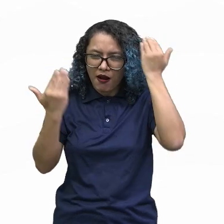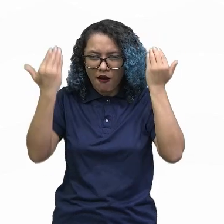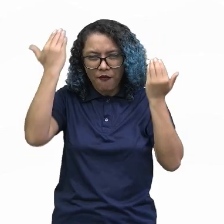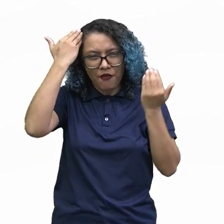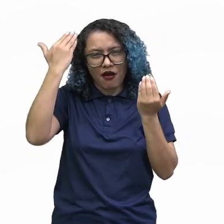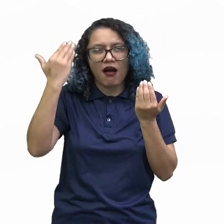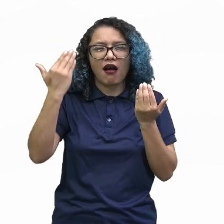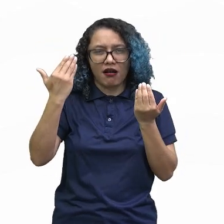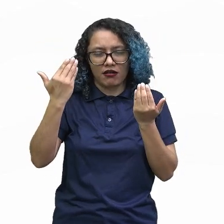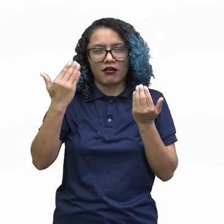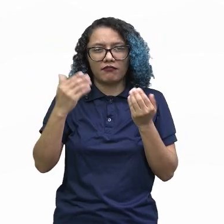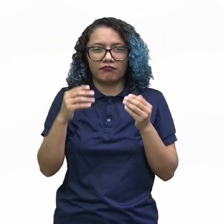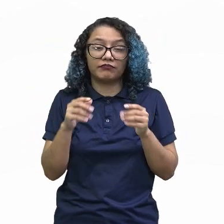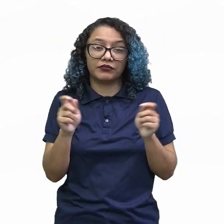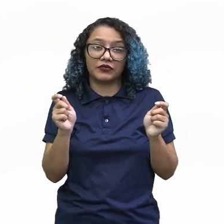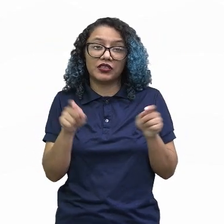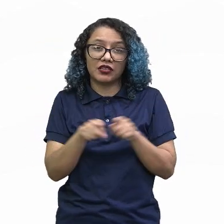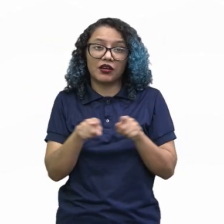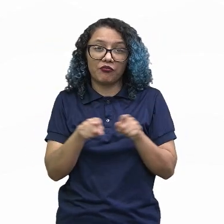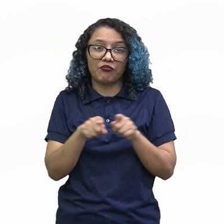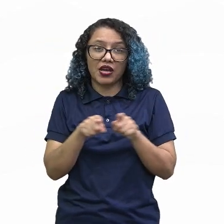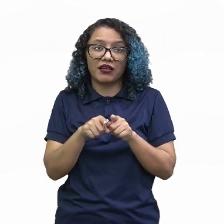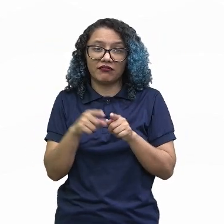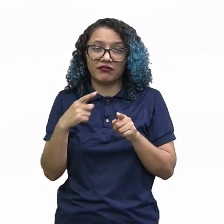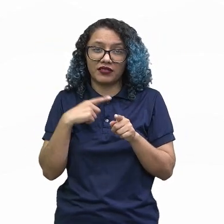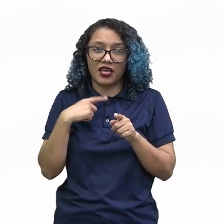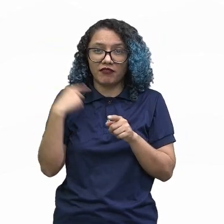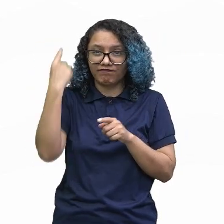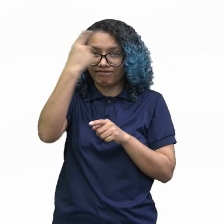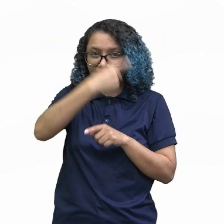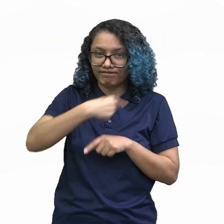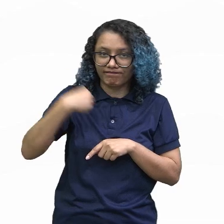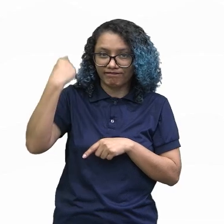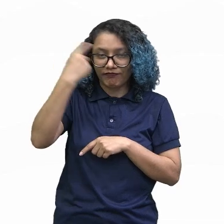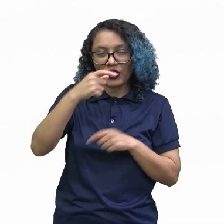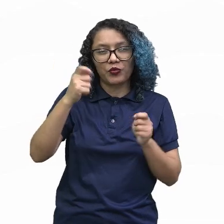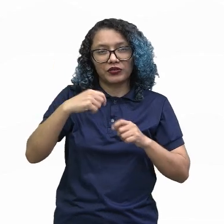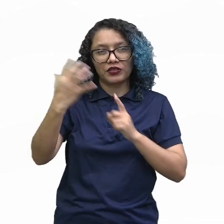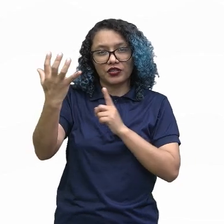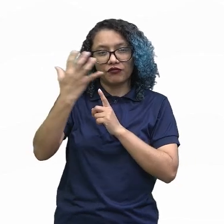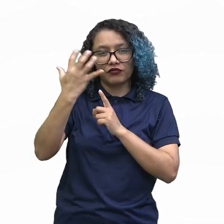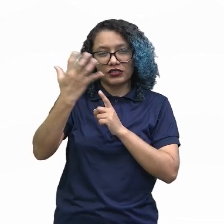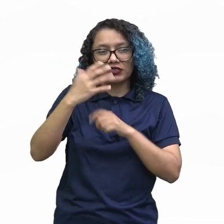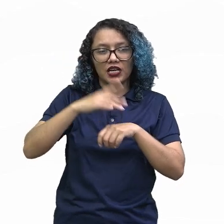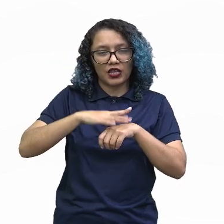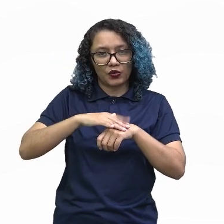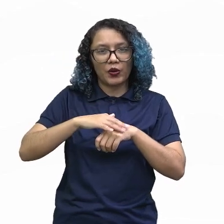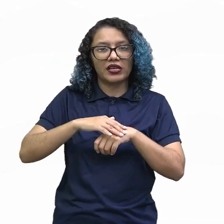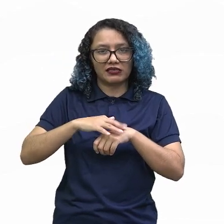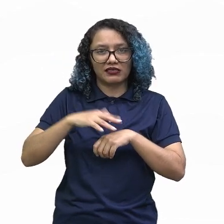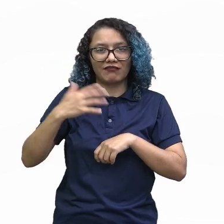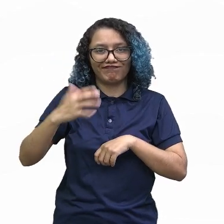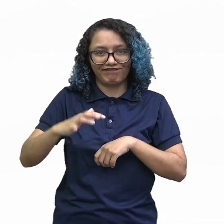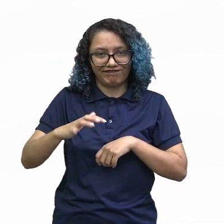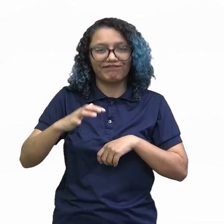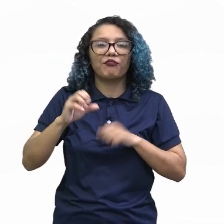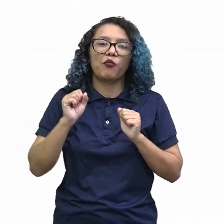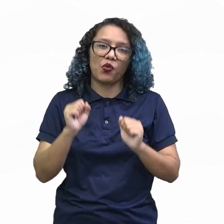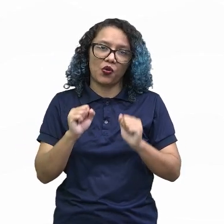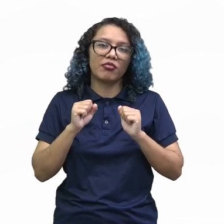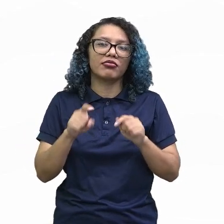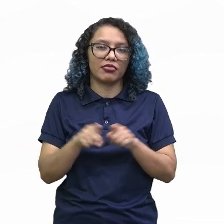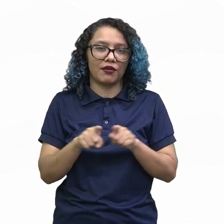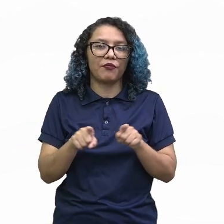geralmente são também ocasionadas na cabeça, elas podem ser um fator a levar a essa situação, né,